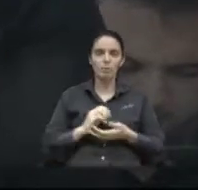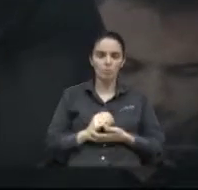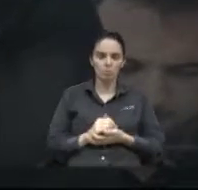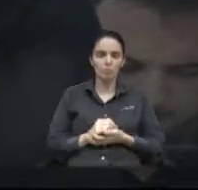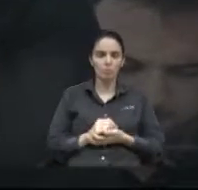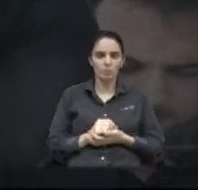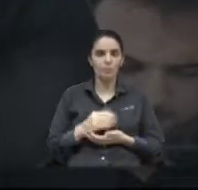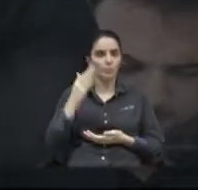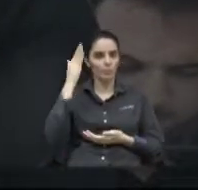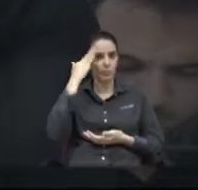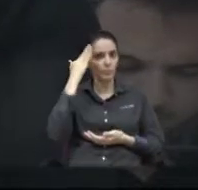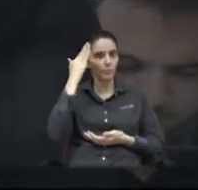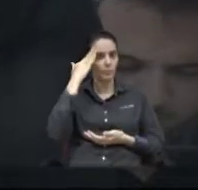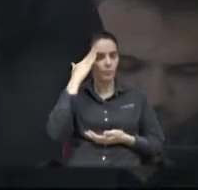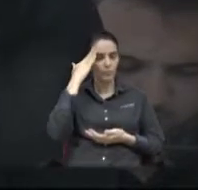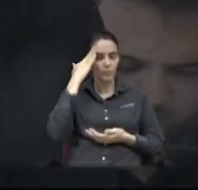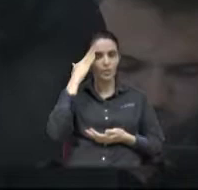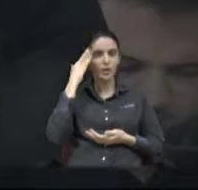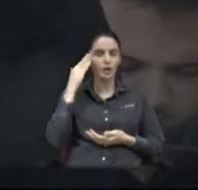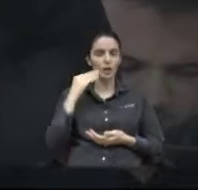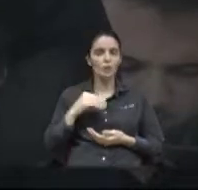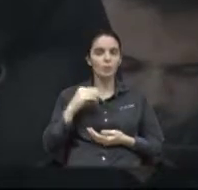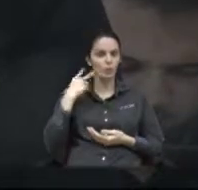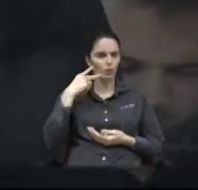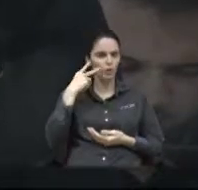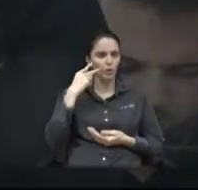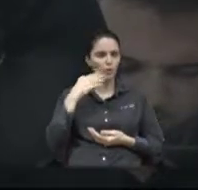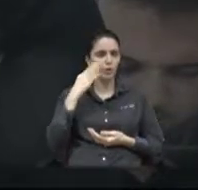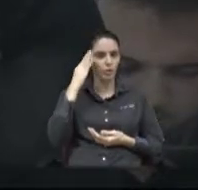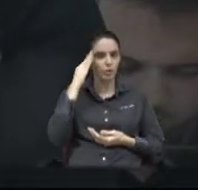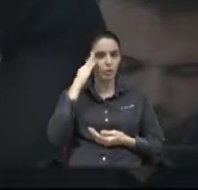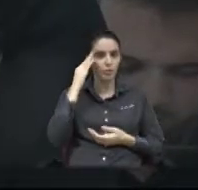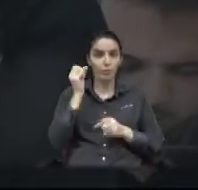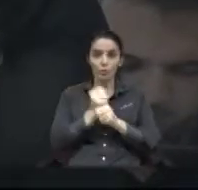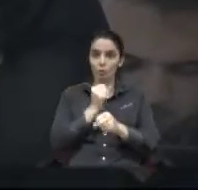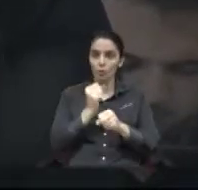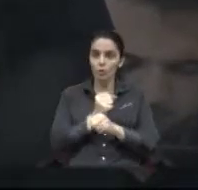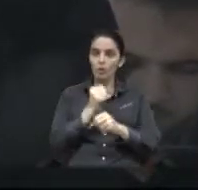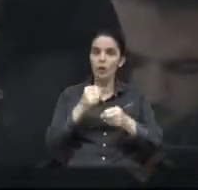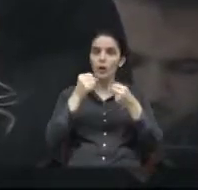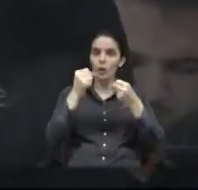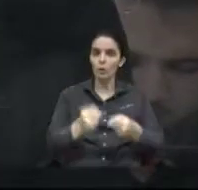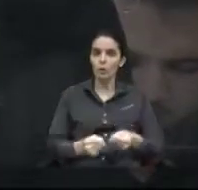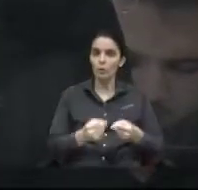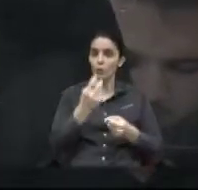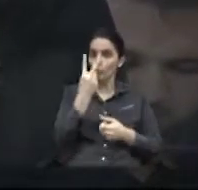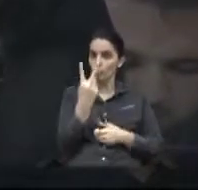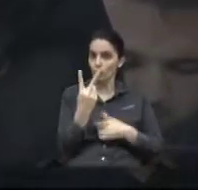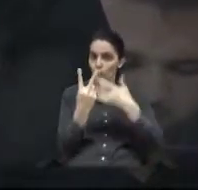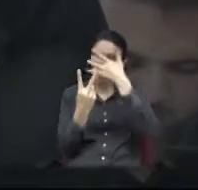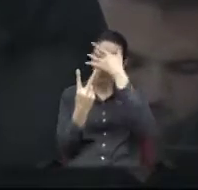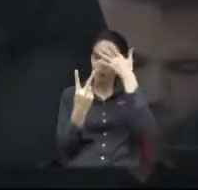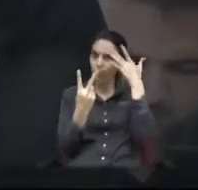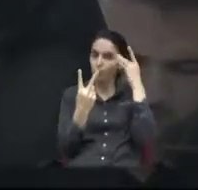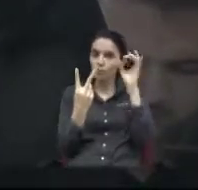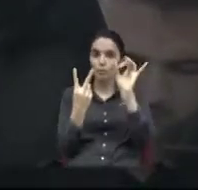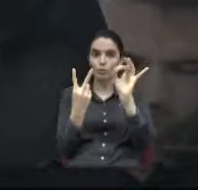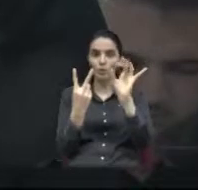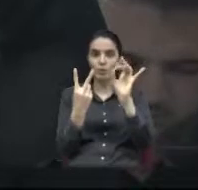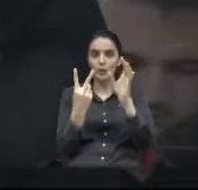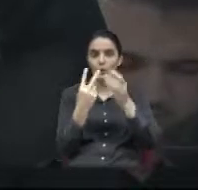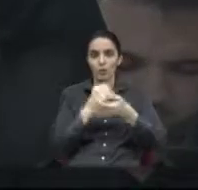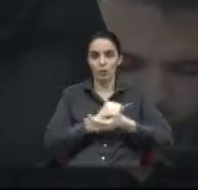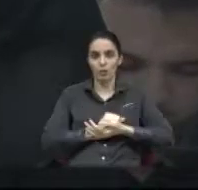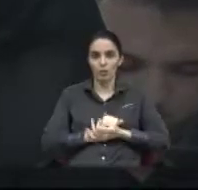bem sabemos, os vereadores, que por ano a gente pode oferecer para 2 pessoas só. Então,